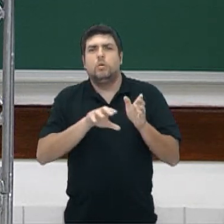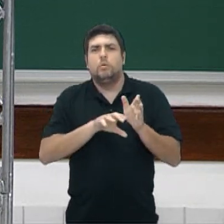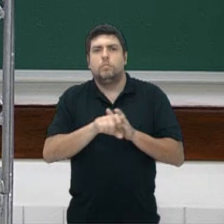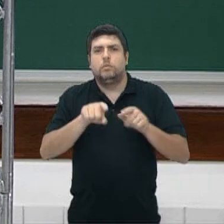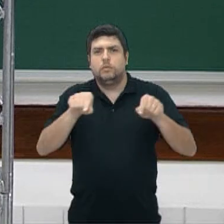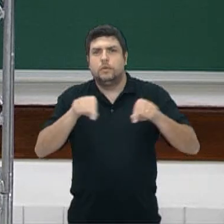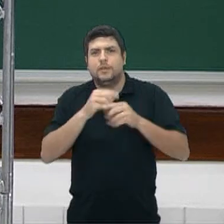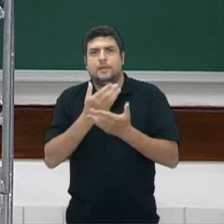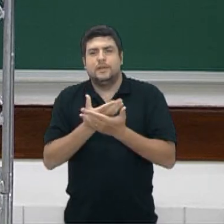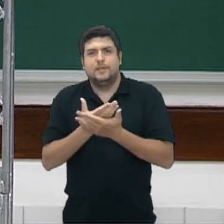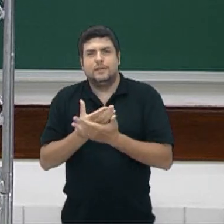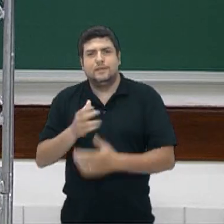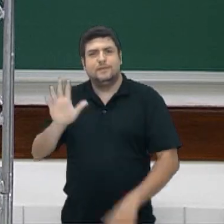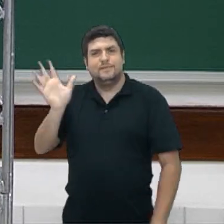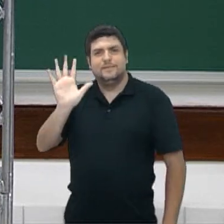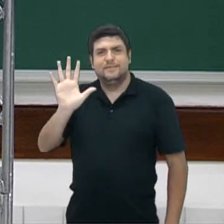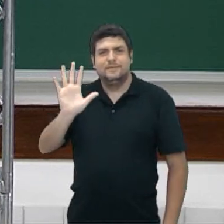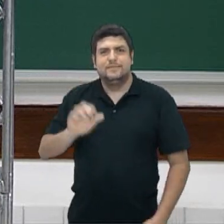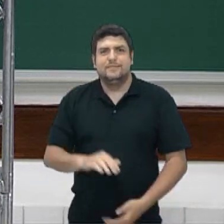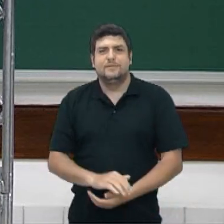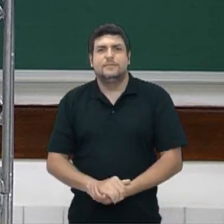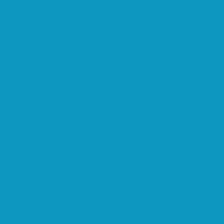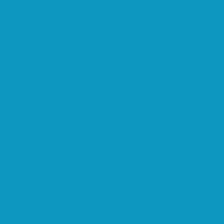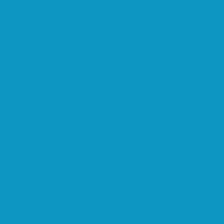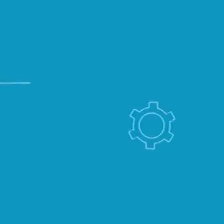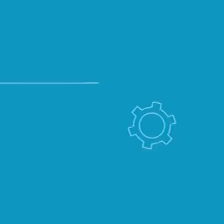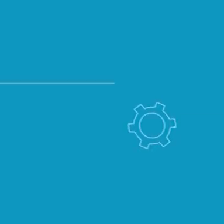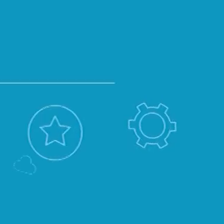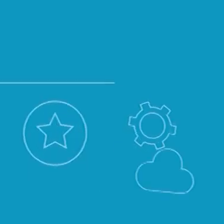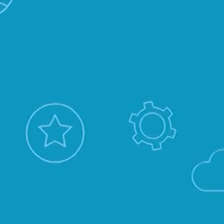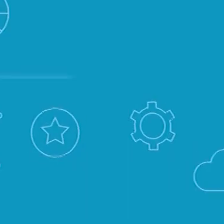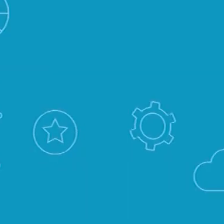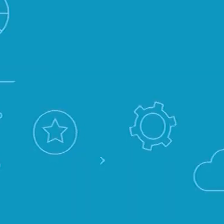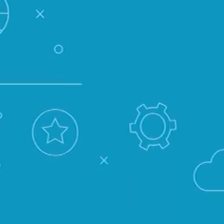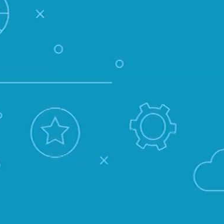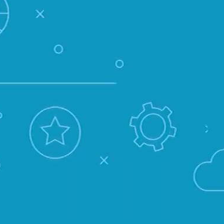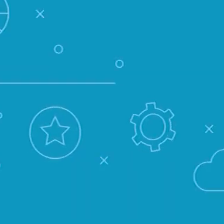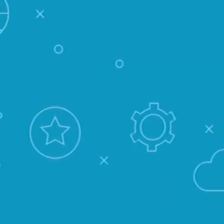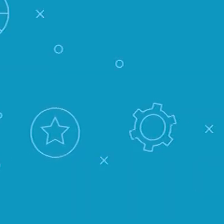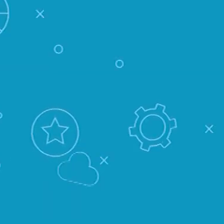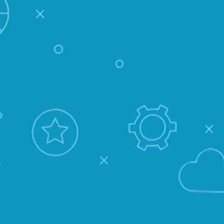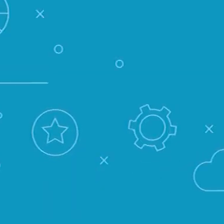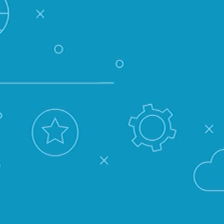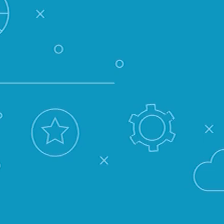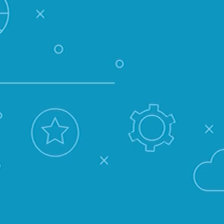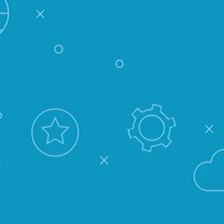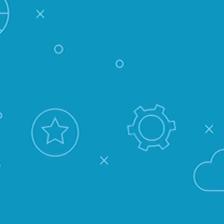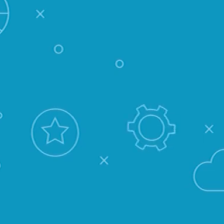até mais, gente. Tchau, tchau.